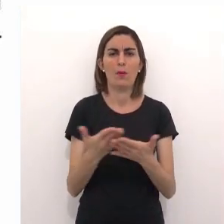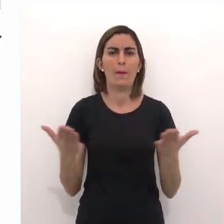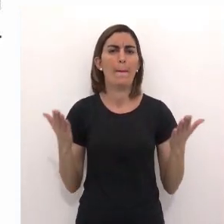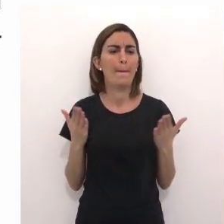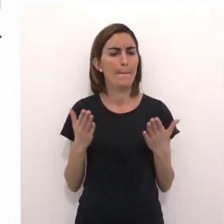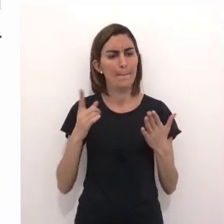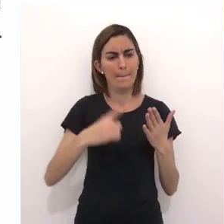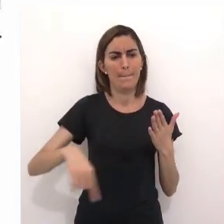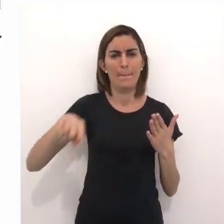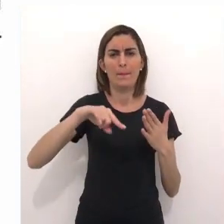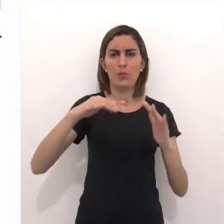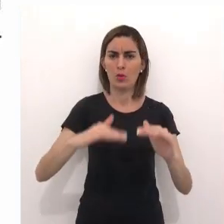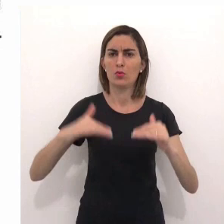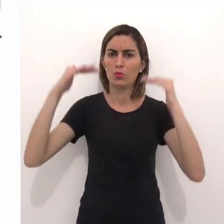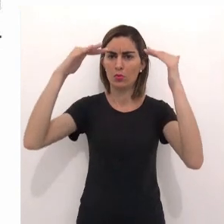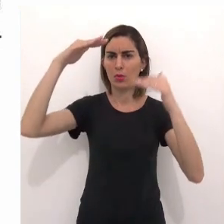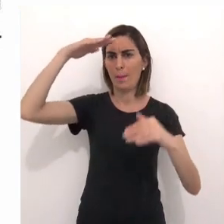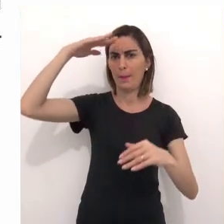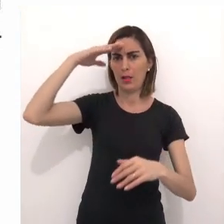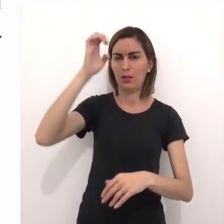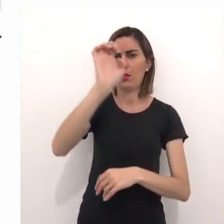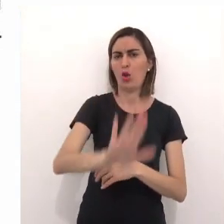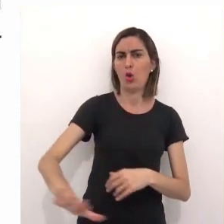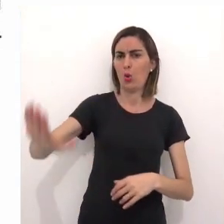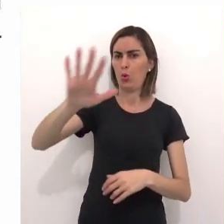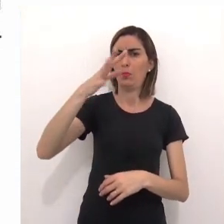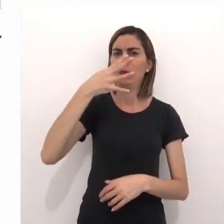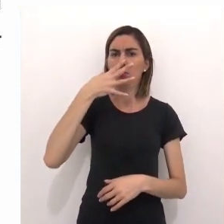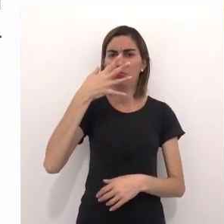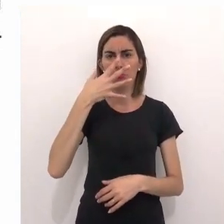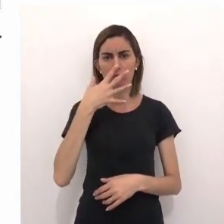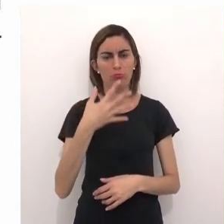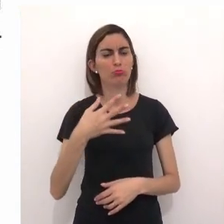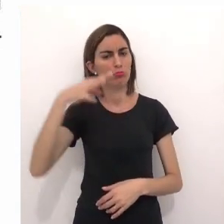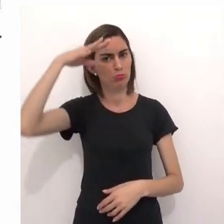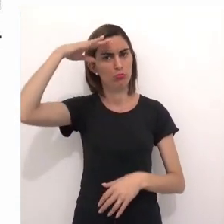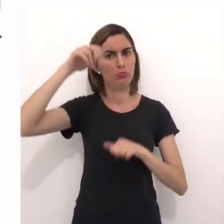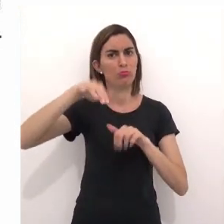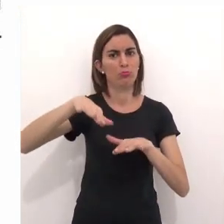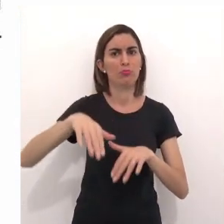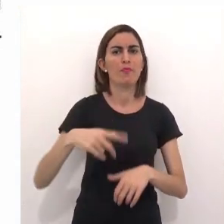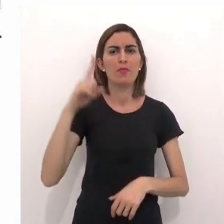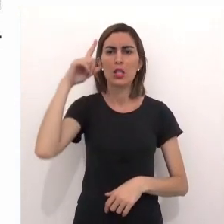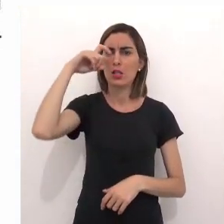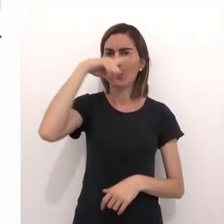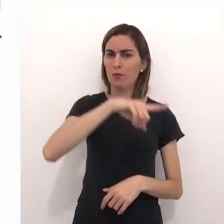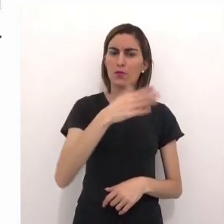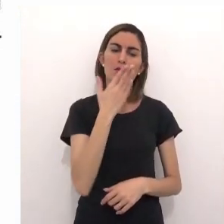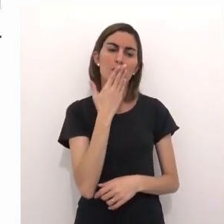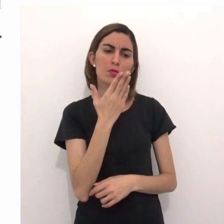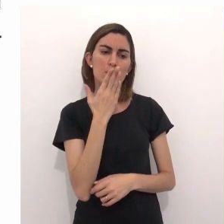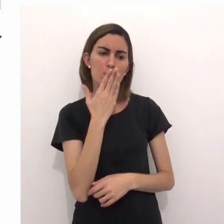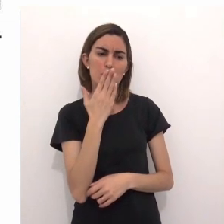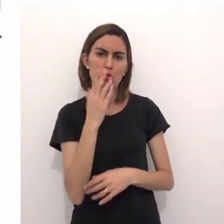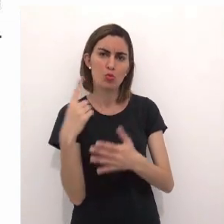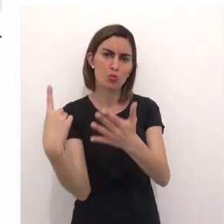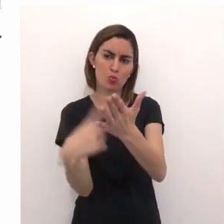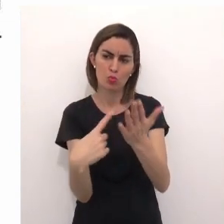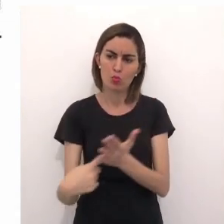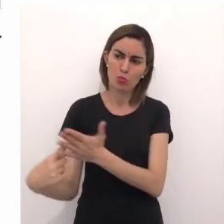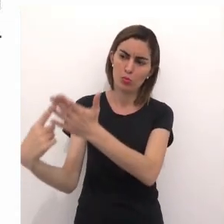prezadas, havia uma superioridade militar dos europeus impressionante. E a dificuldade dos indígenas de se